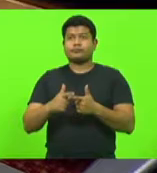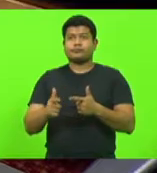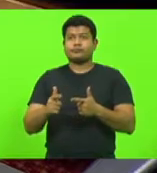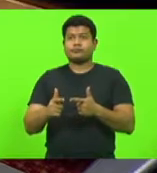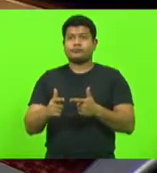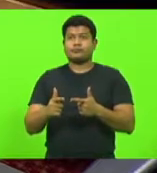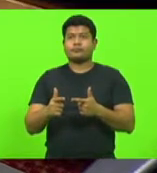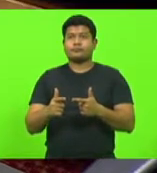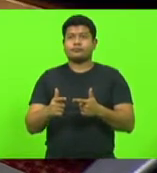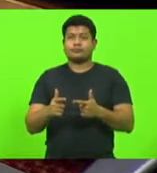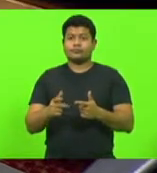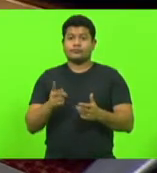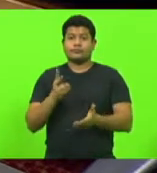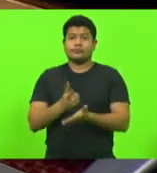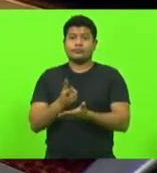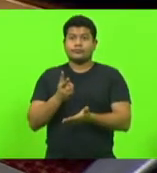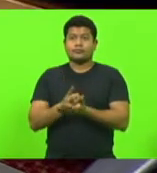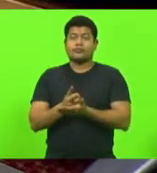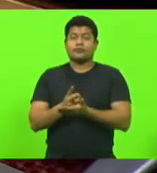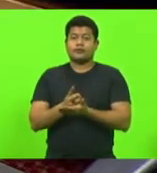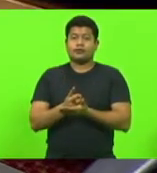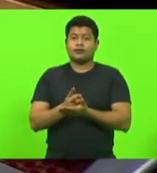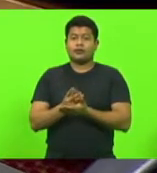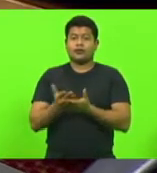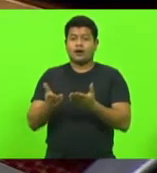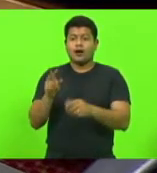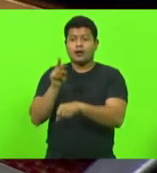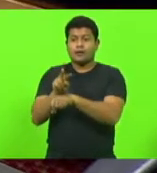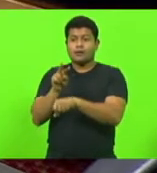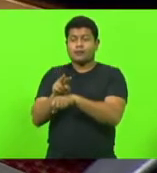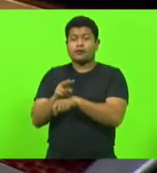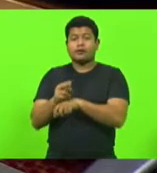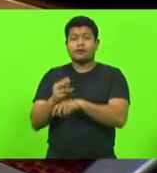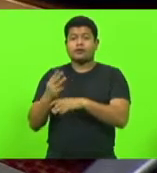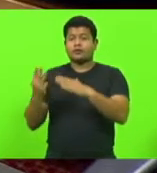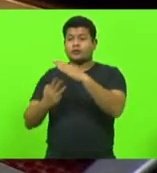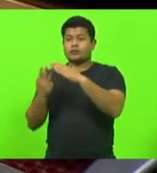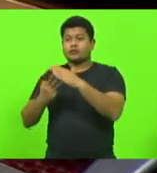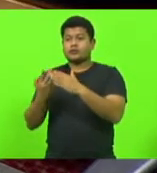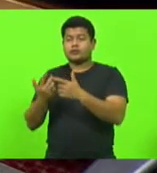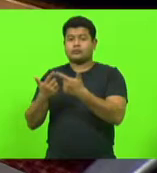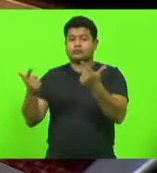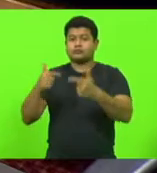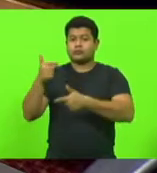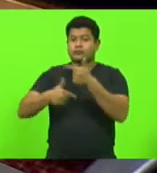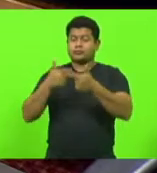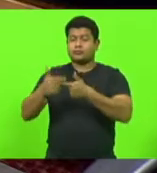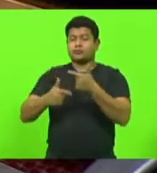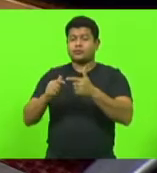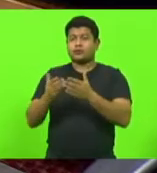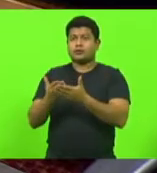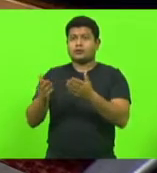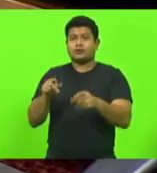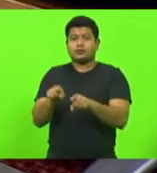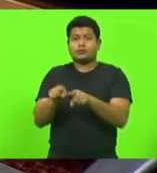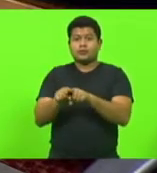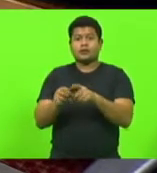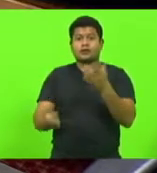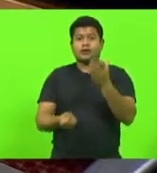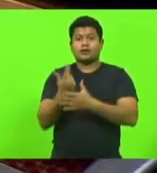permite a inspeção aí de terceiro em obras de serviço das unidades escolares, além de criar um tipo de fiscalização